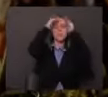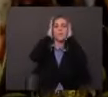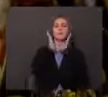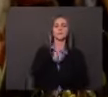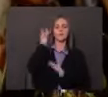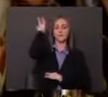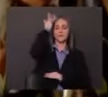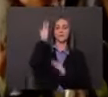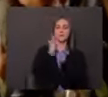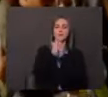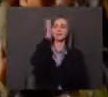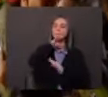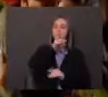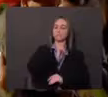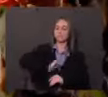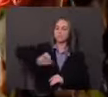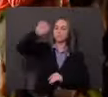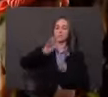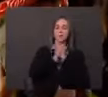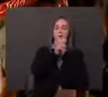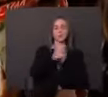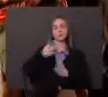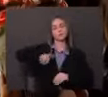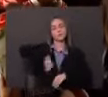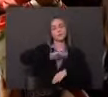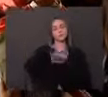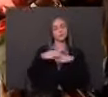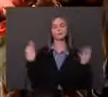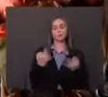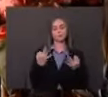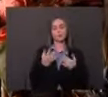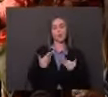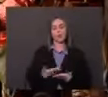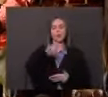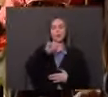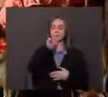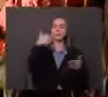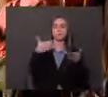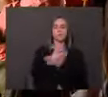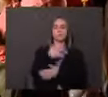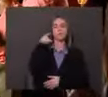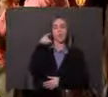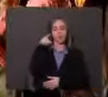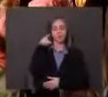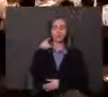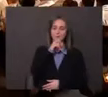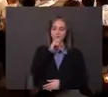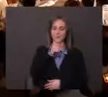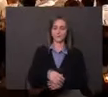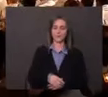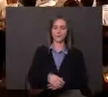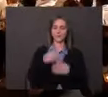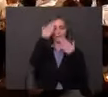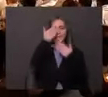Maria, Mãe de Deus, rogai por nós, pecadores, agora e na hora da nossa morte. Amém.